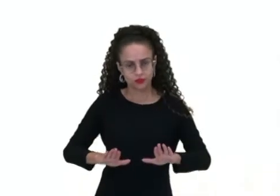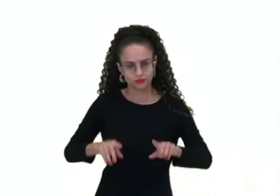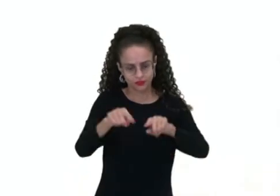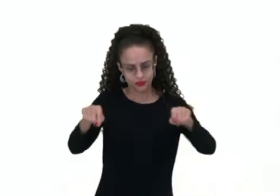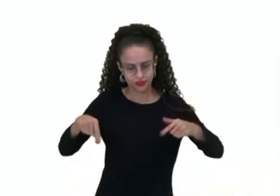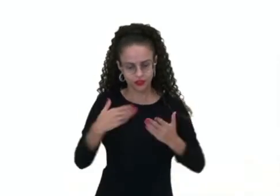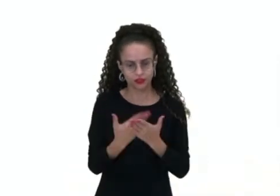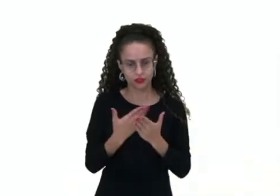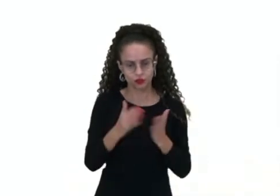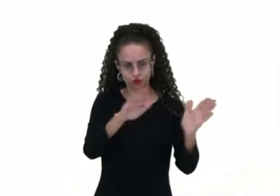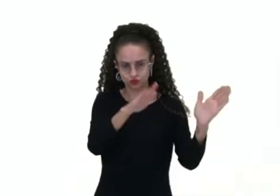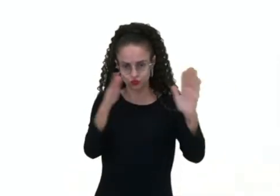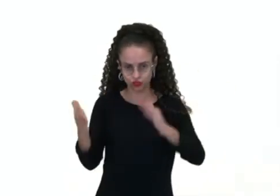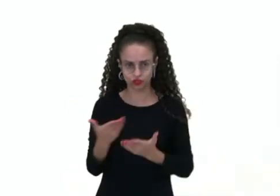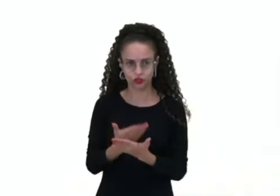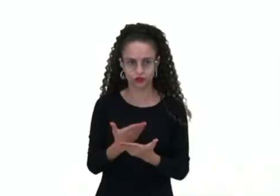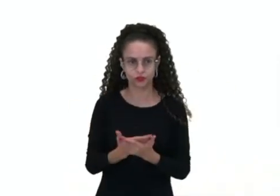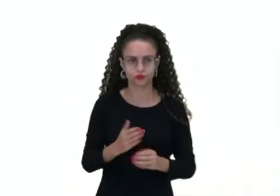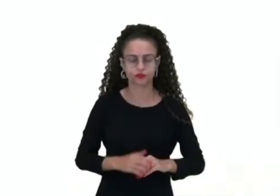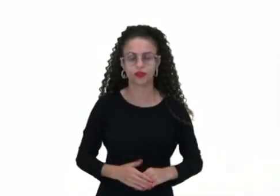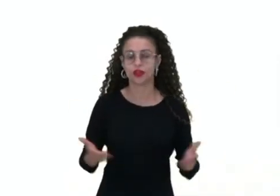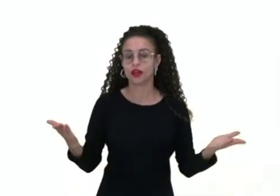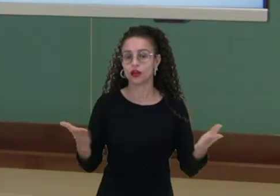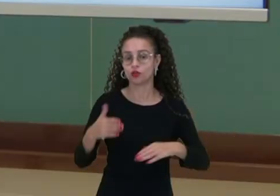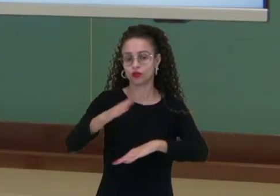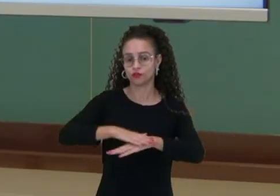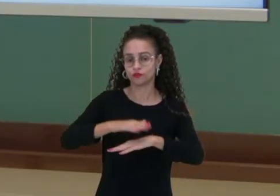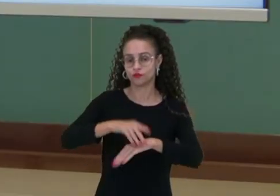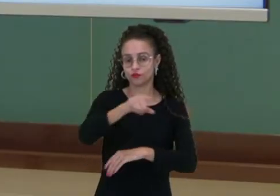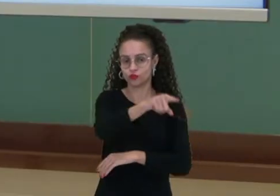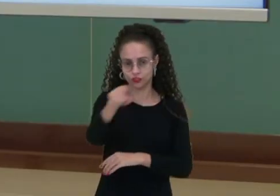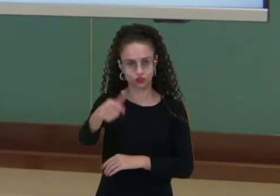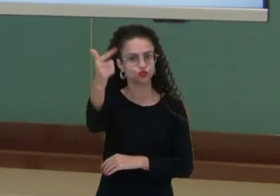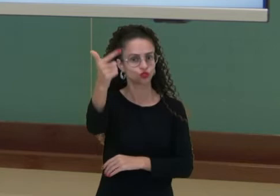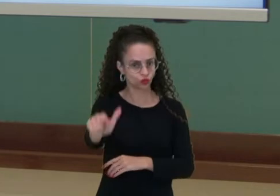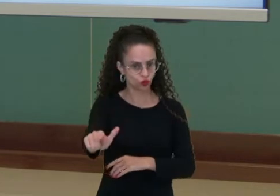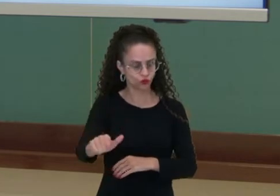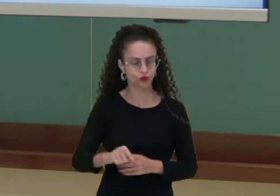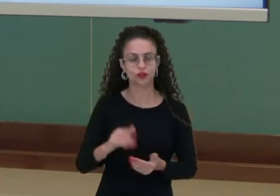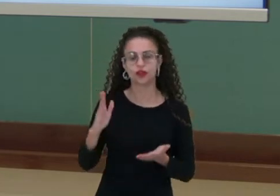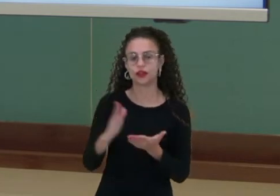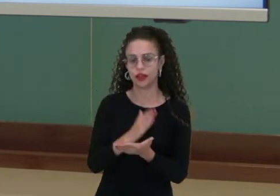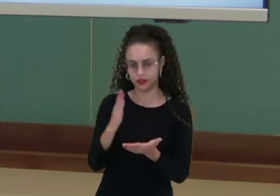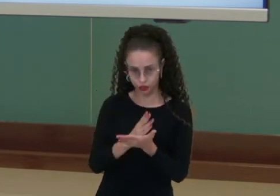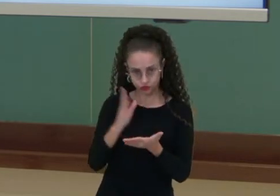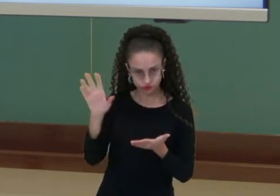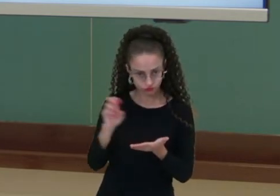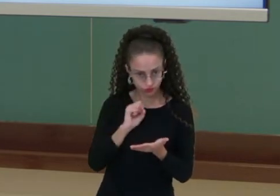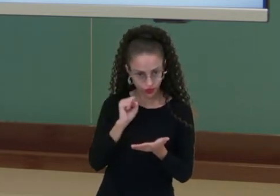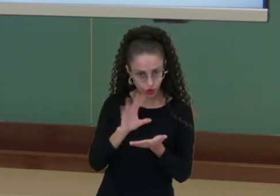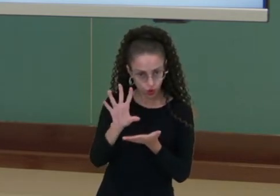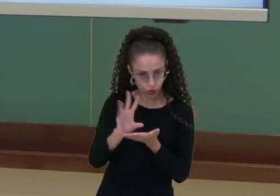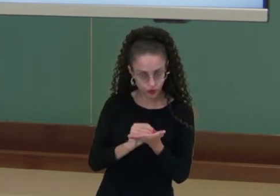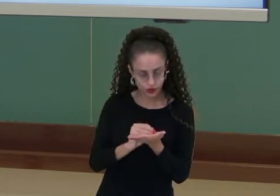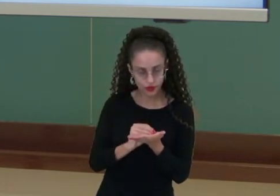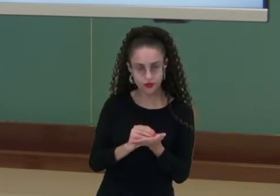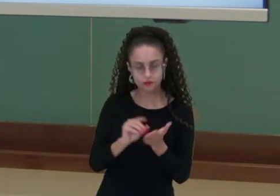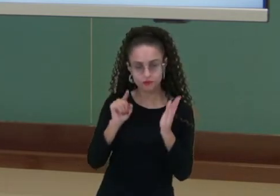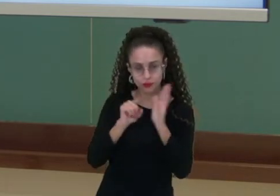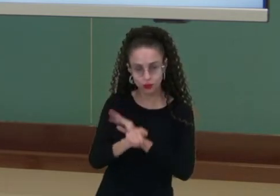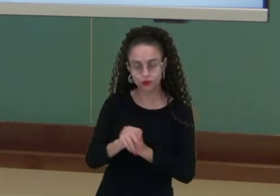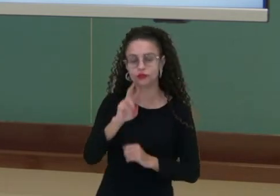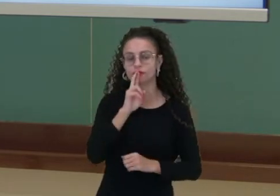aulas. Agora é com vocês, hein? Novamente, caderno em mãos, copie a pergunta no seu